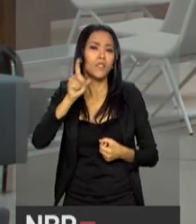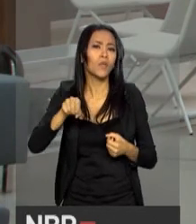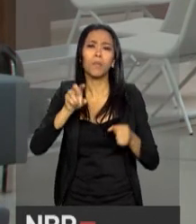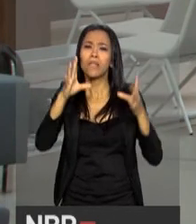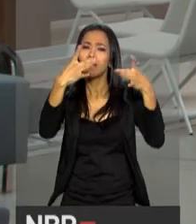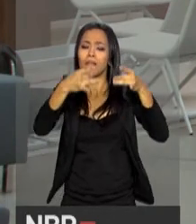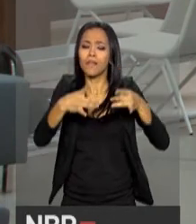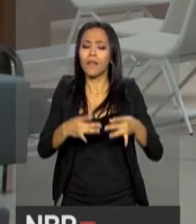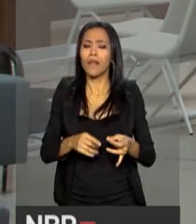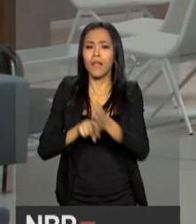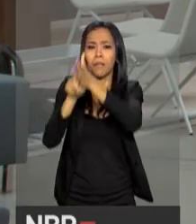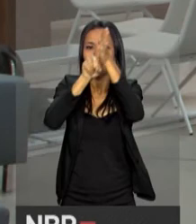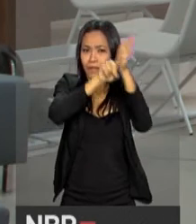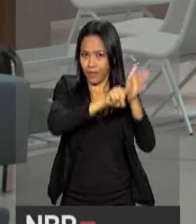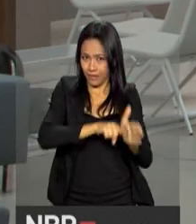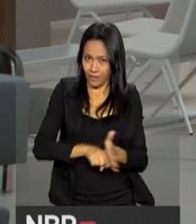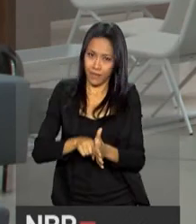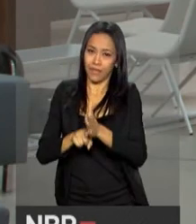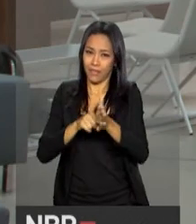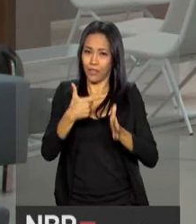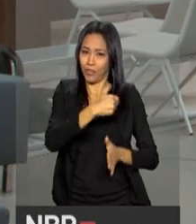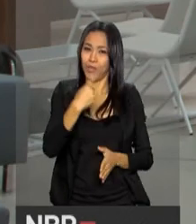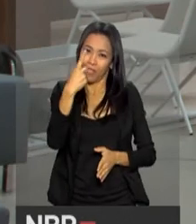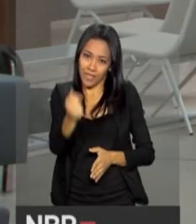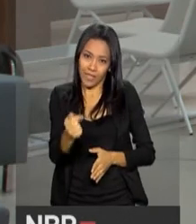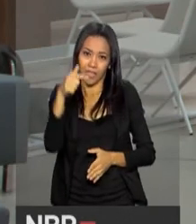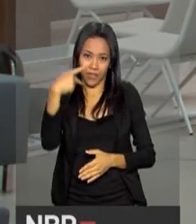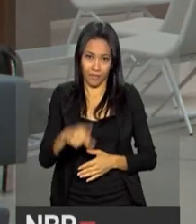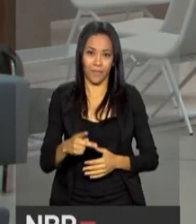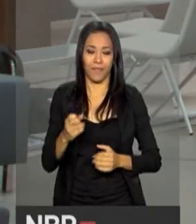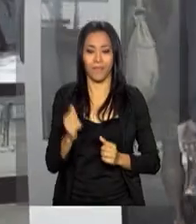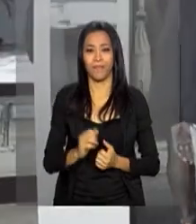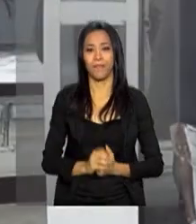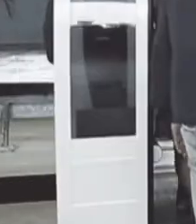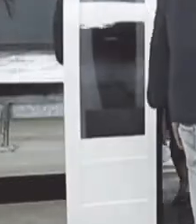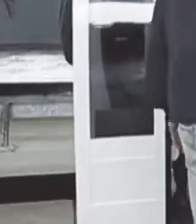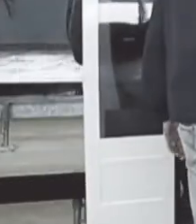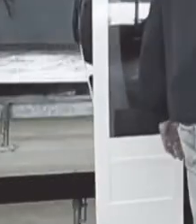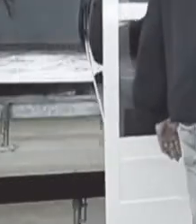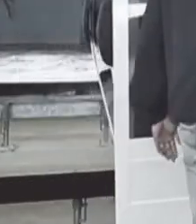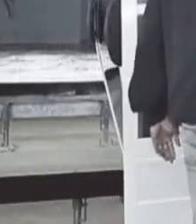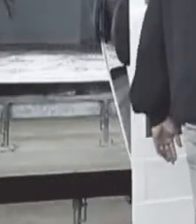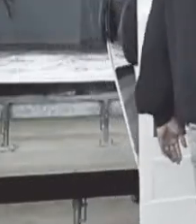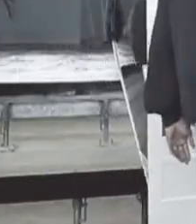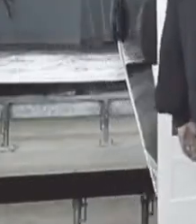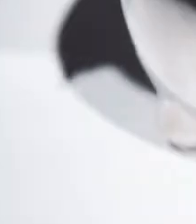todos os detalhes do censo agropecuário de 2017 dbg até já